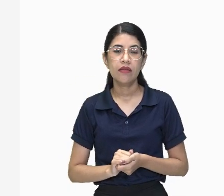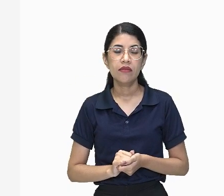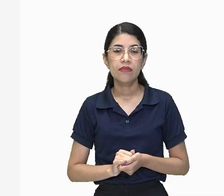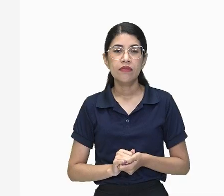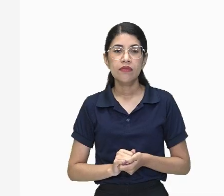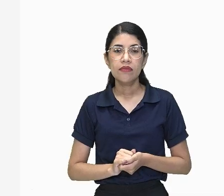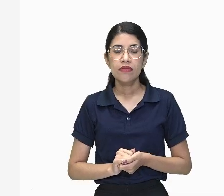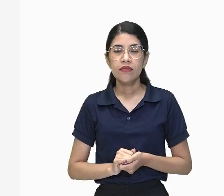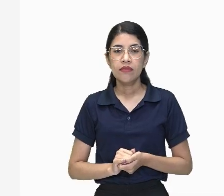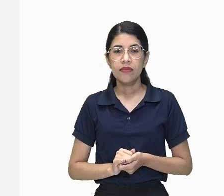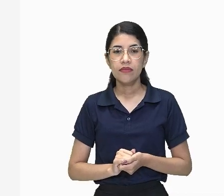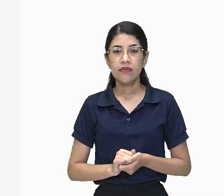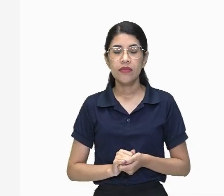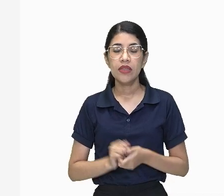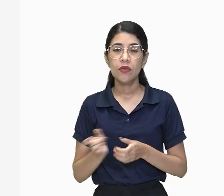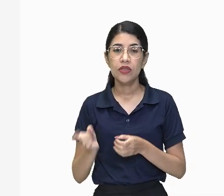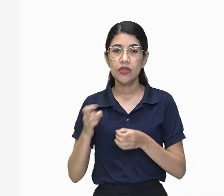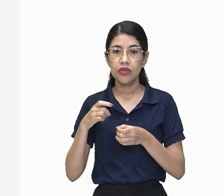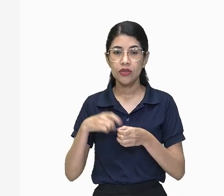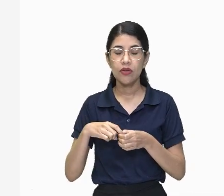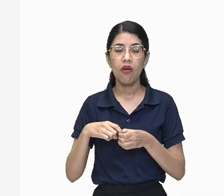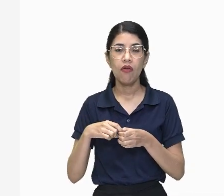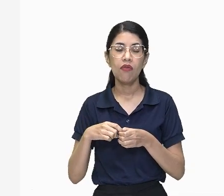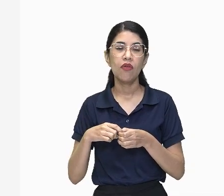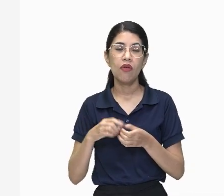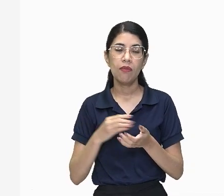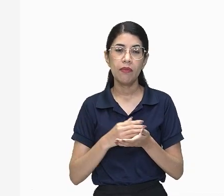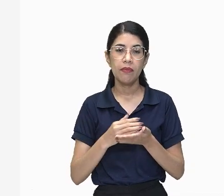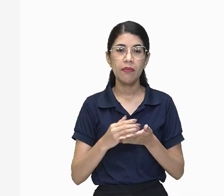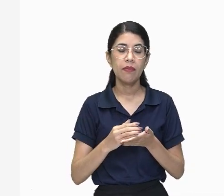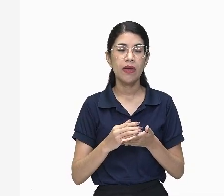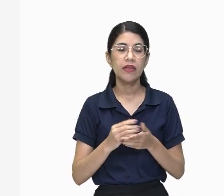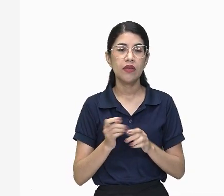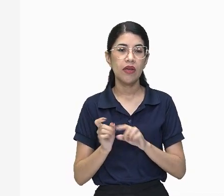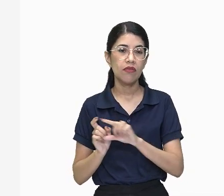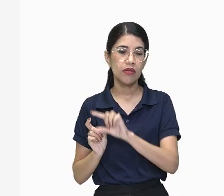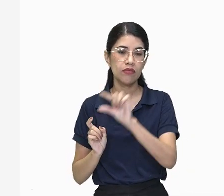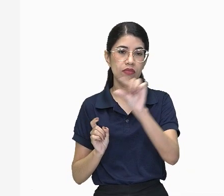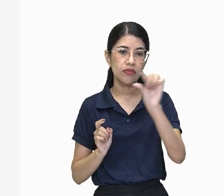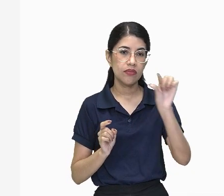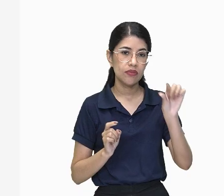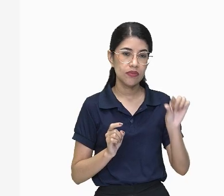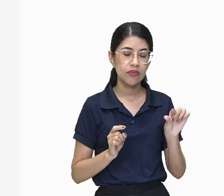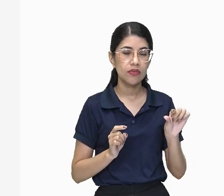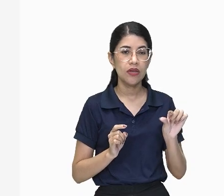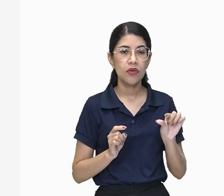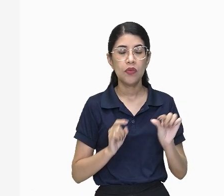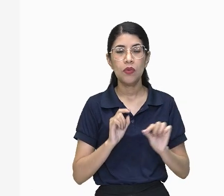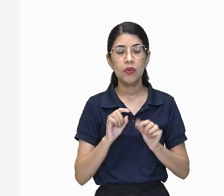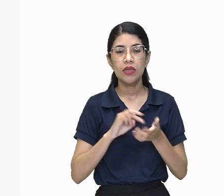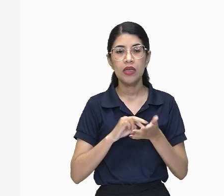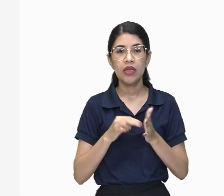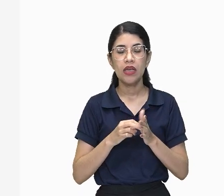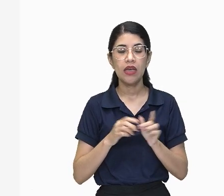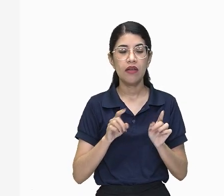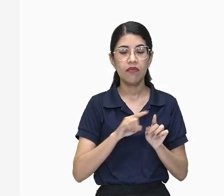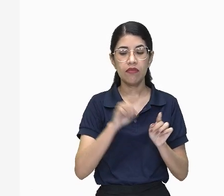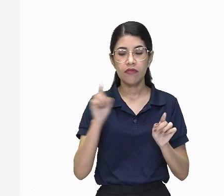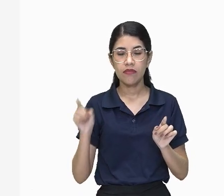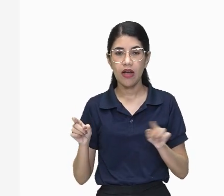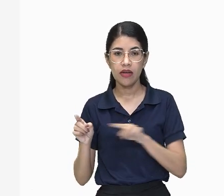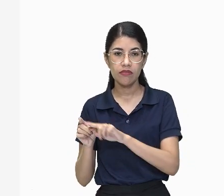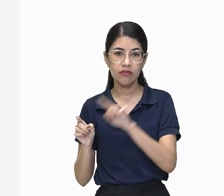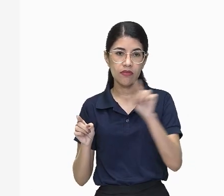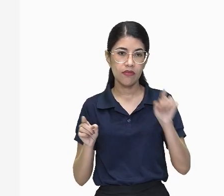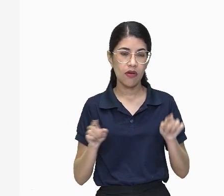roda. Retoma a sua posição inicial atingindo a outra extremidade do cilindro, ou seja, um movimento de vai e vem